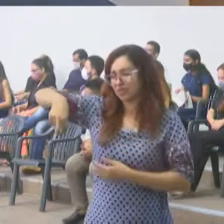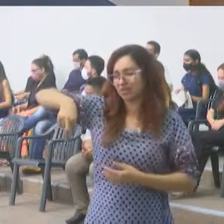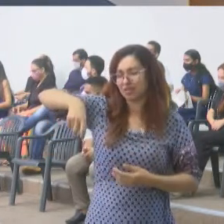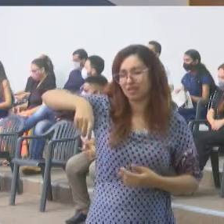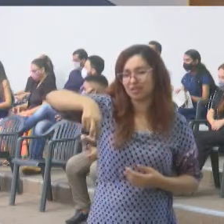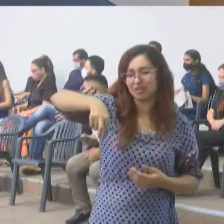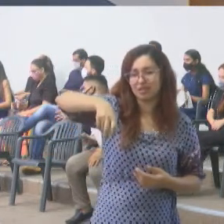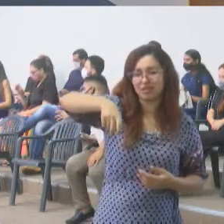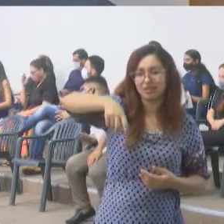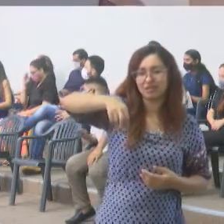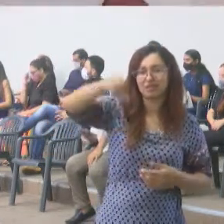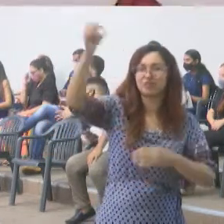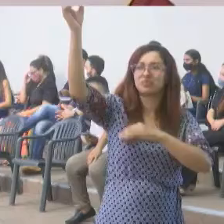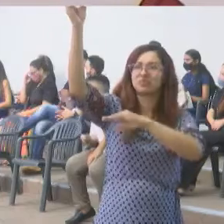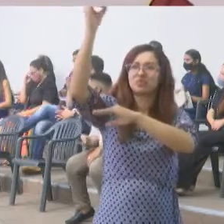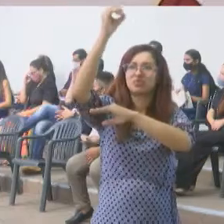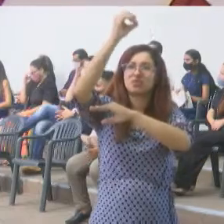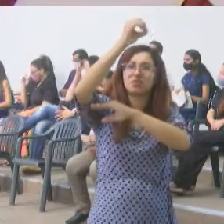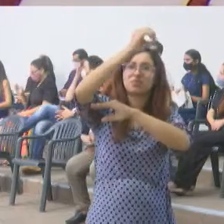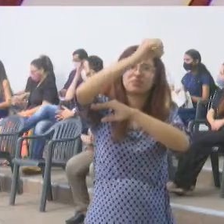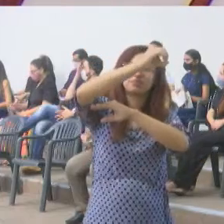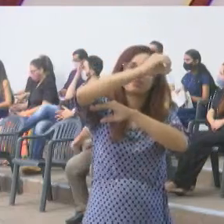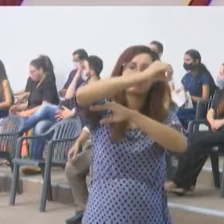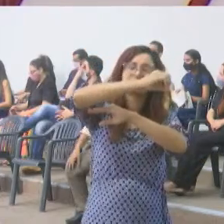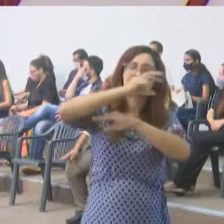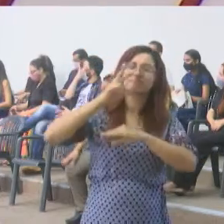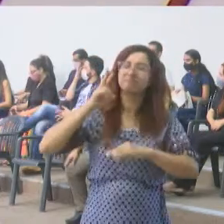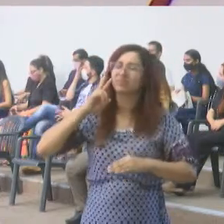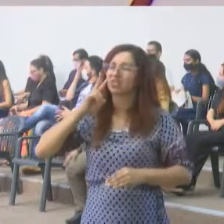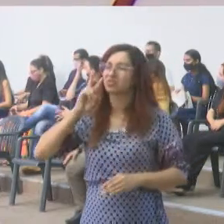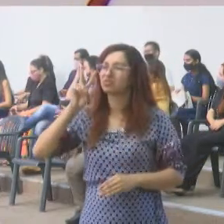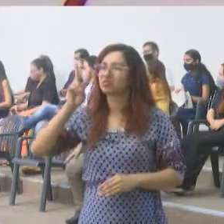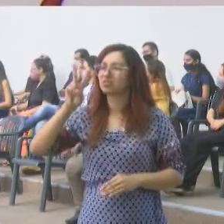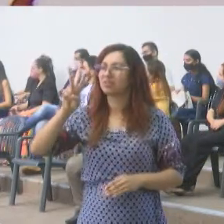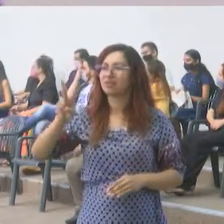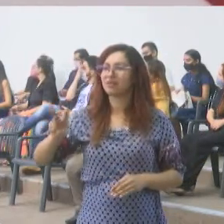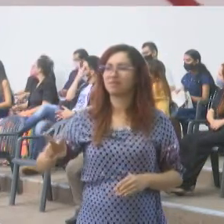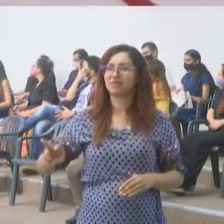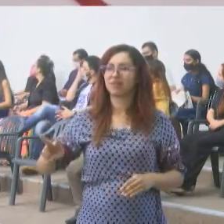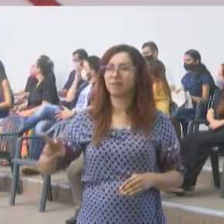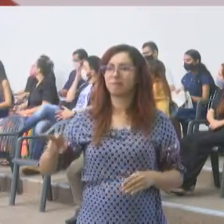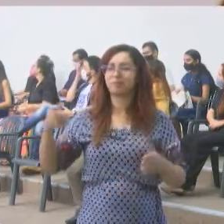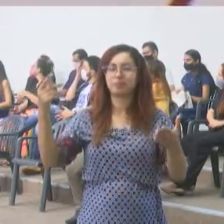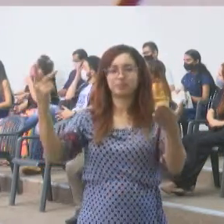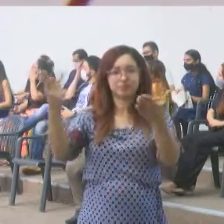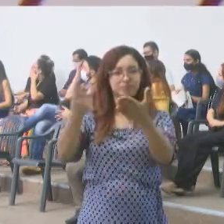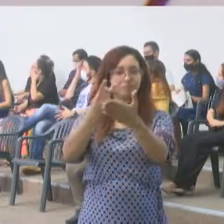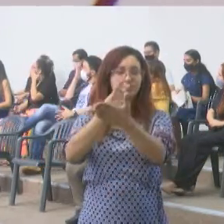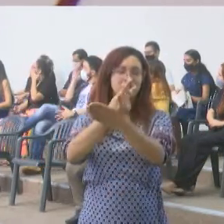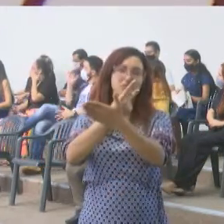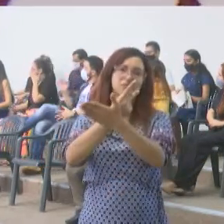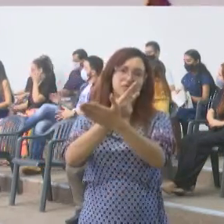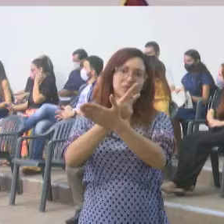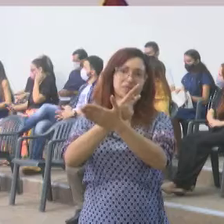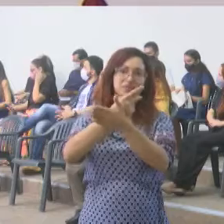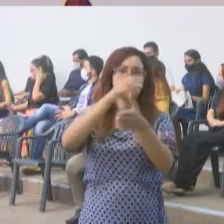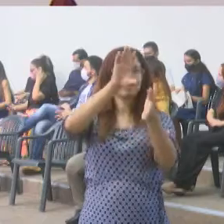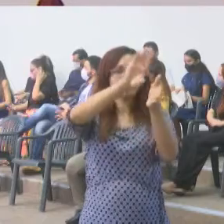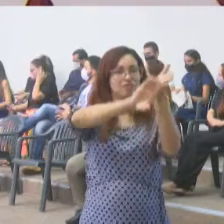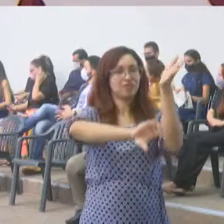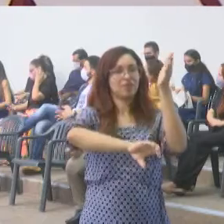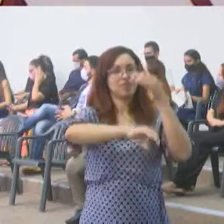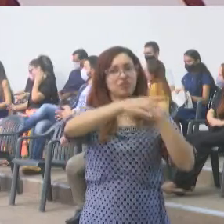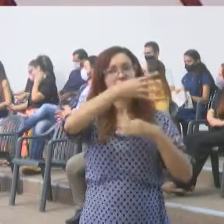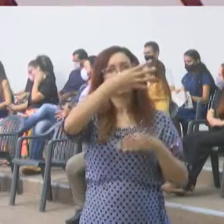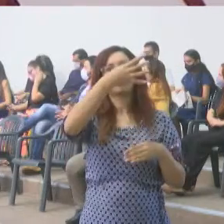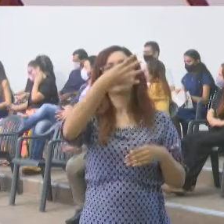repente o sol vai se pondo e aí a cena vai terminando, é exatamente o que vai acontecer agora aqui no capítulo 4, mas não